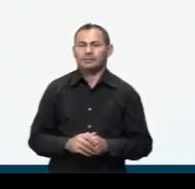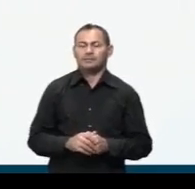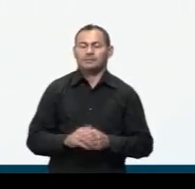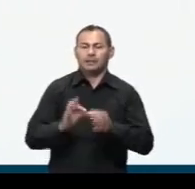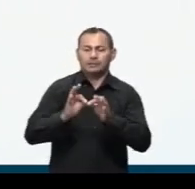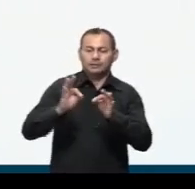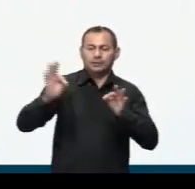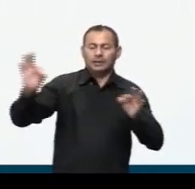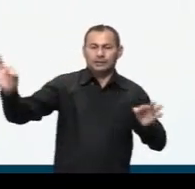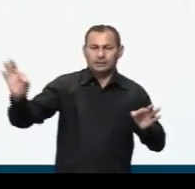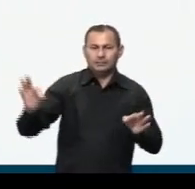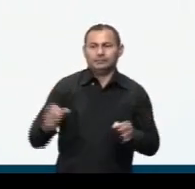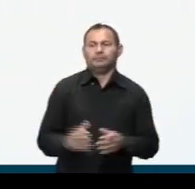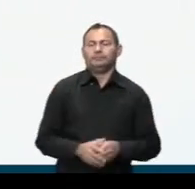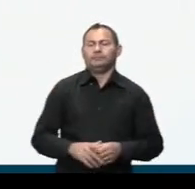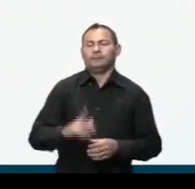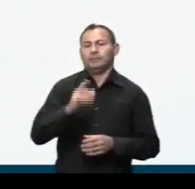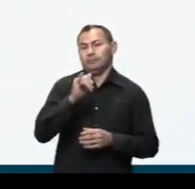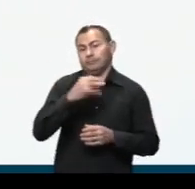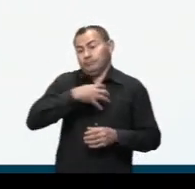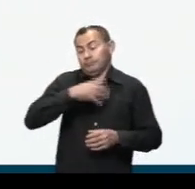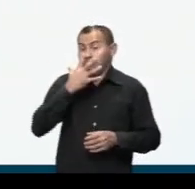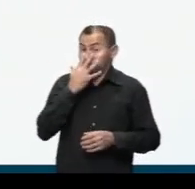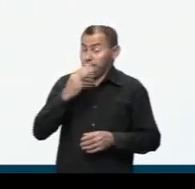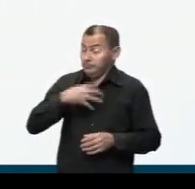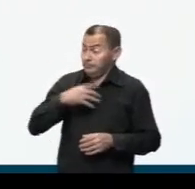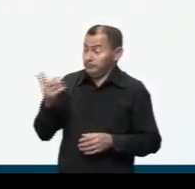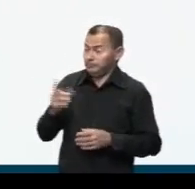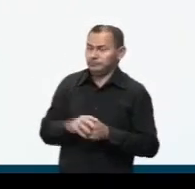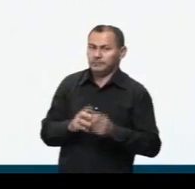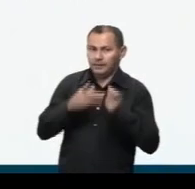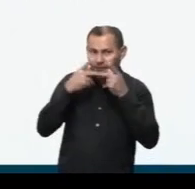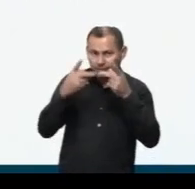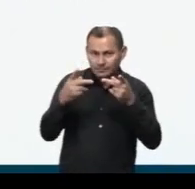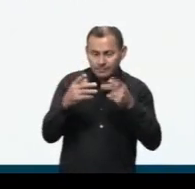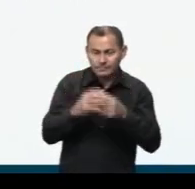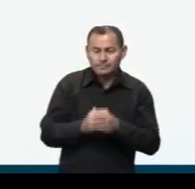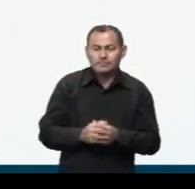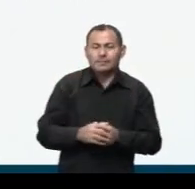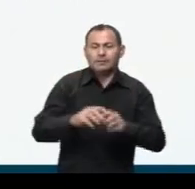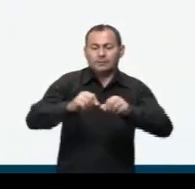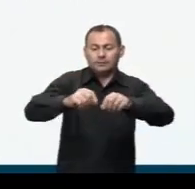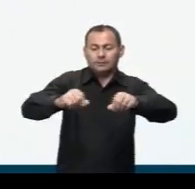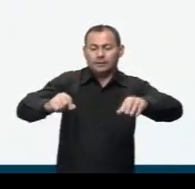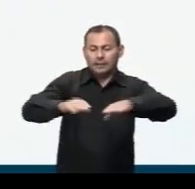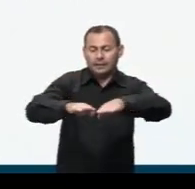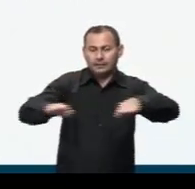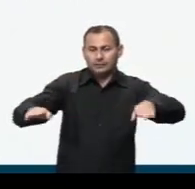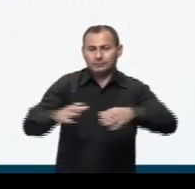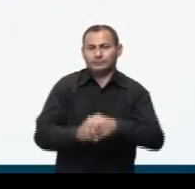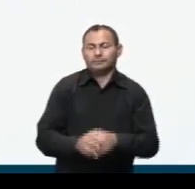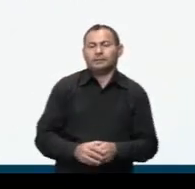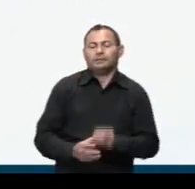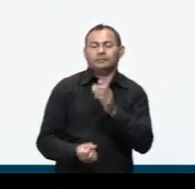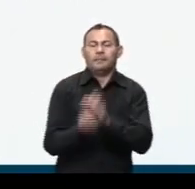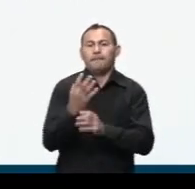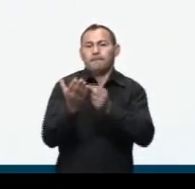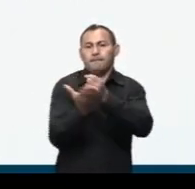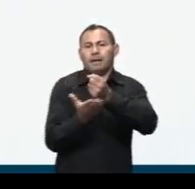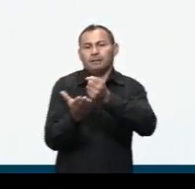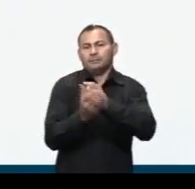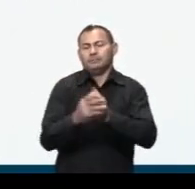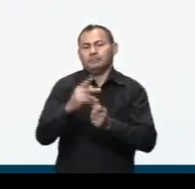das distâncias, né? Então, aqui, pelo jeito, ele está se referindo ao terreno como um ponto de implantação